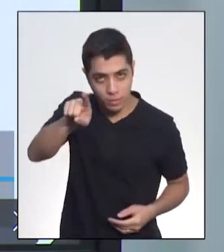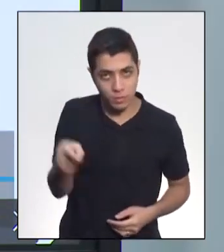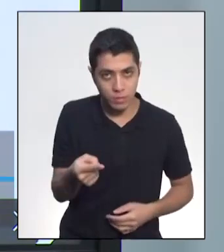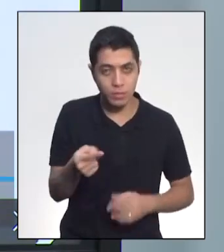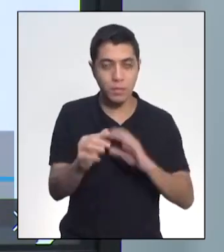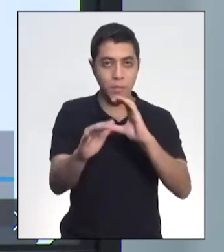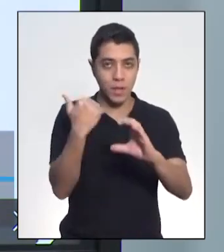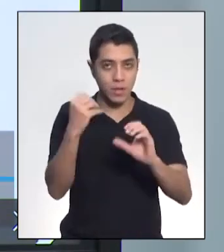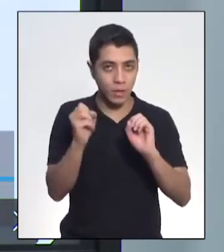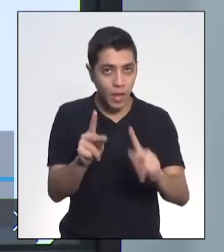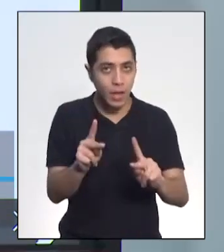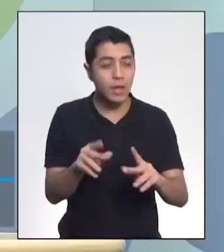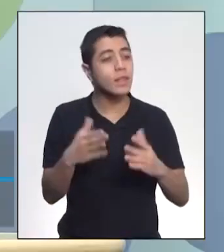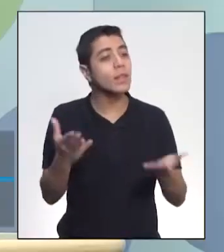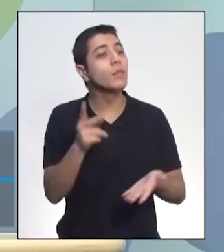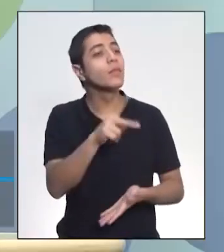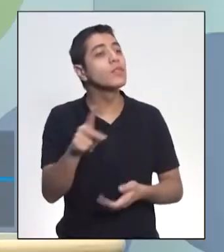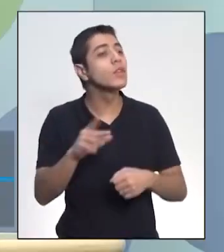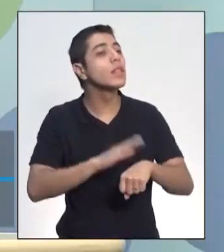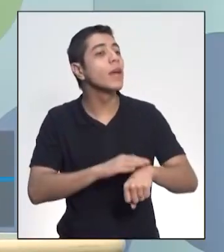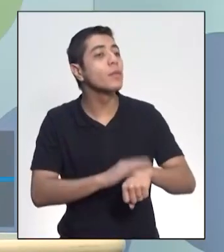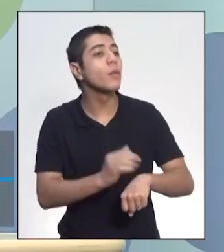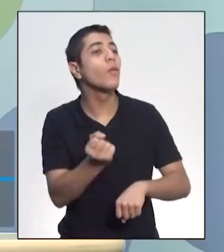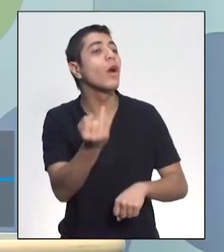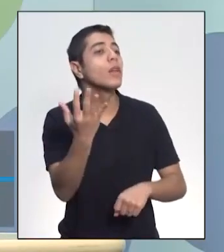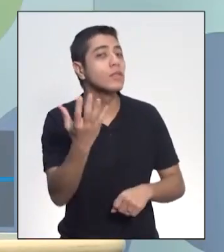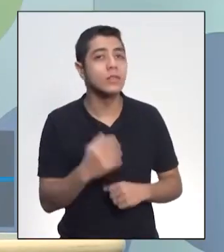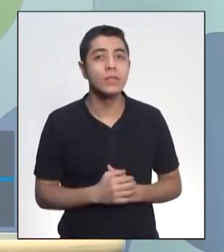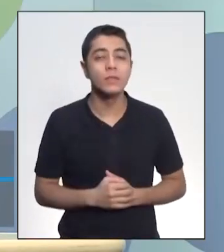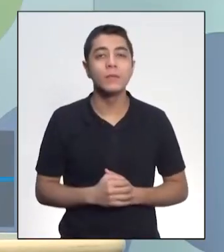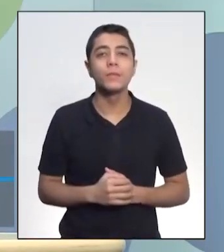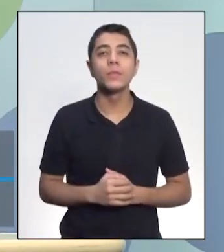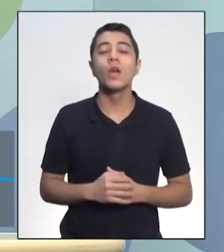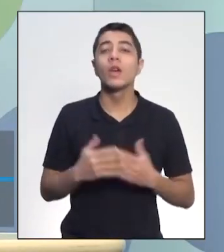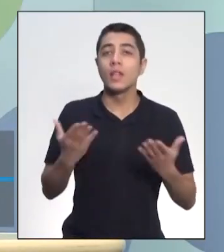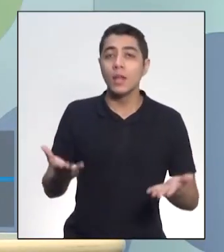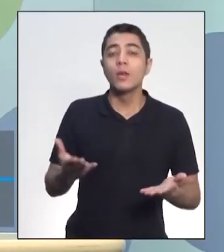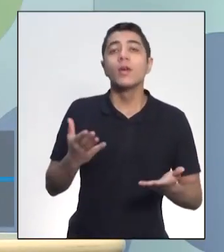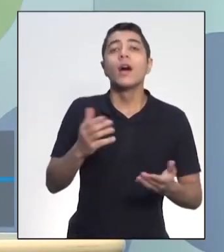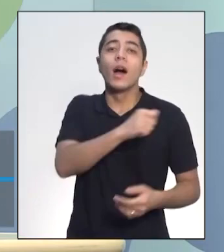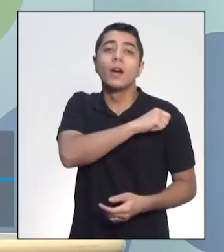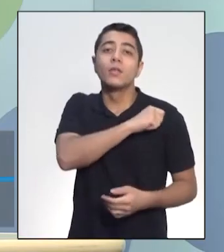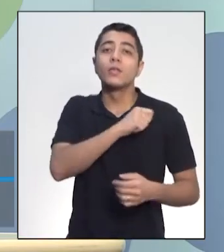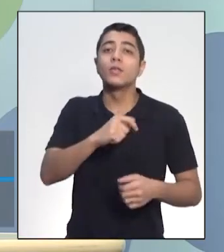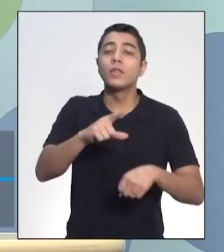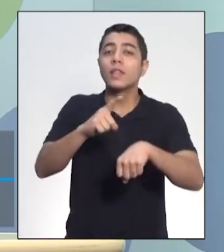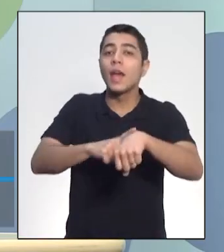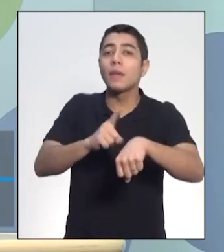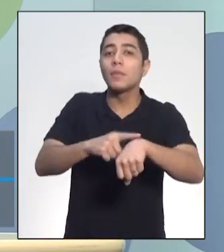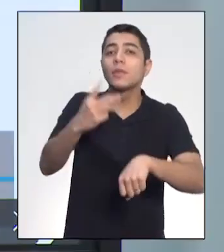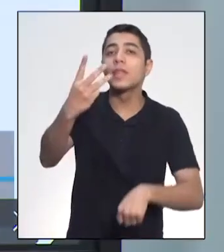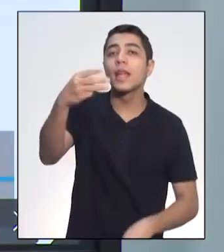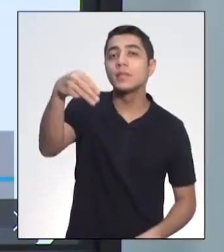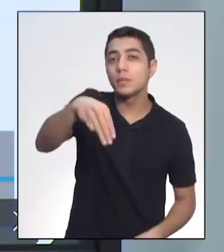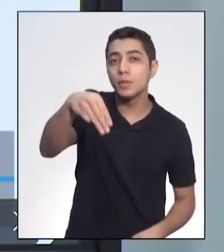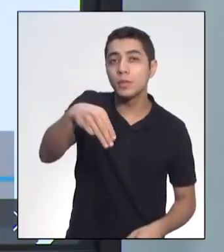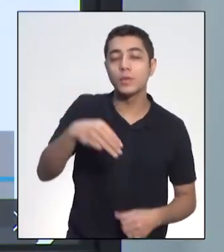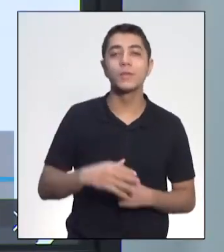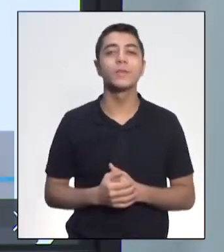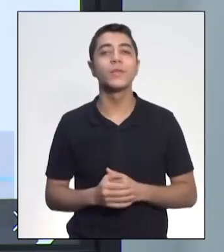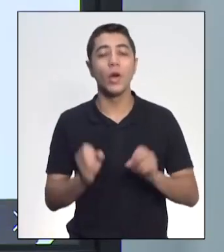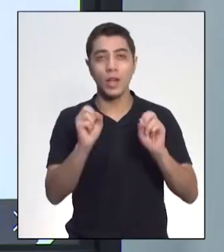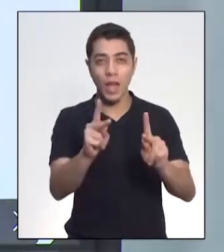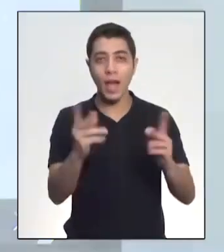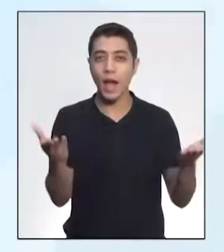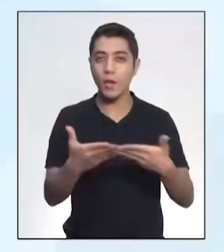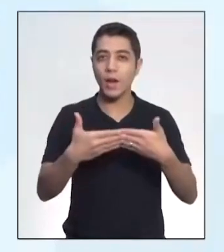Quanto tempo a gente tem para essa atividade? Professora Roberta, nossos alunos terão 3 minutos para essa atividade. Ok, então, a partir